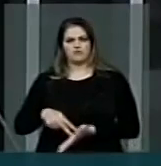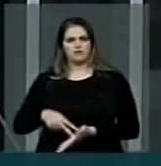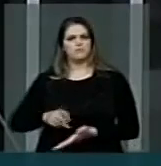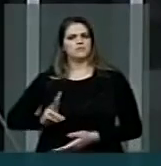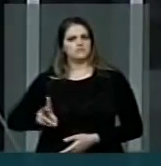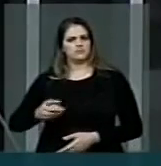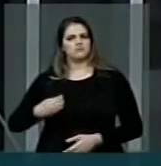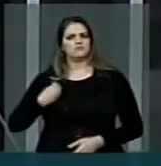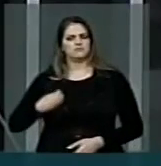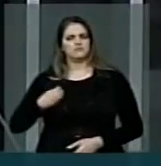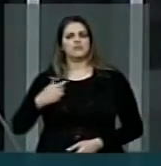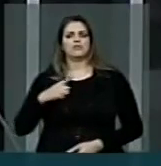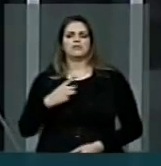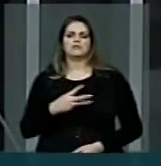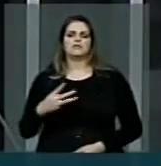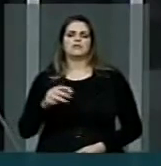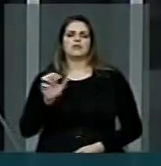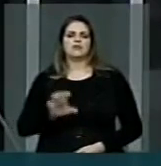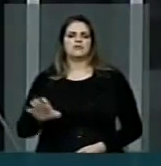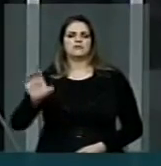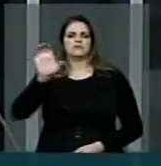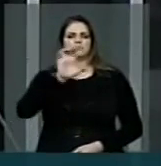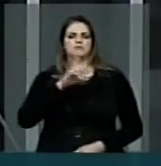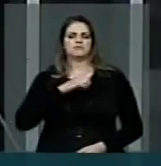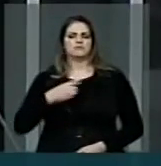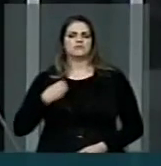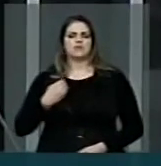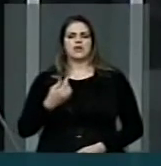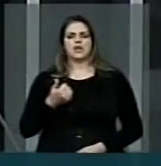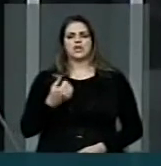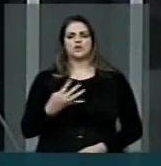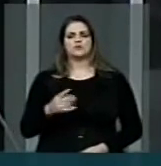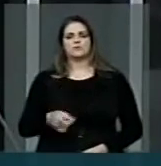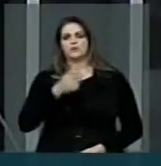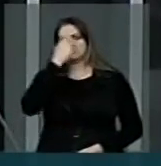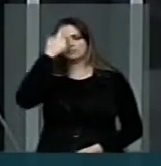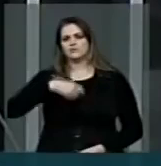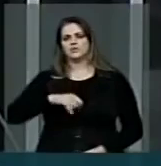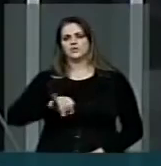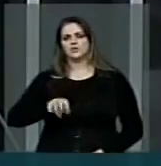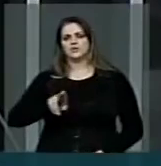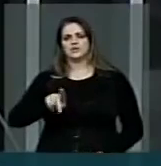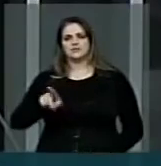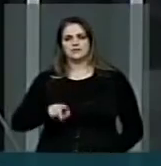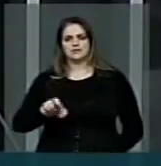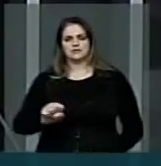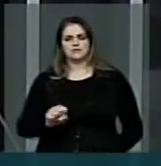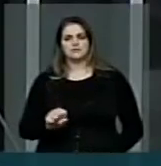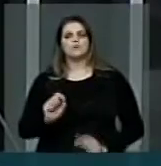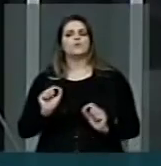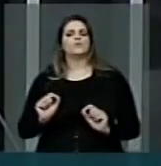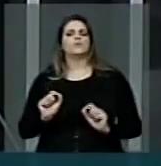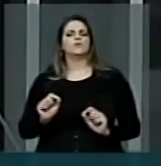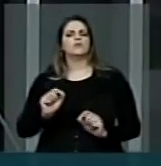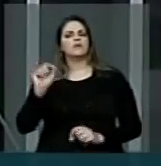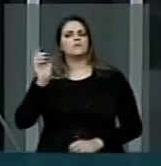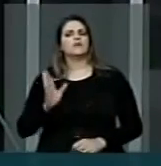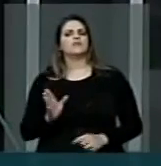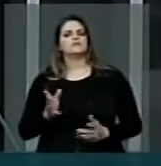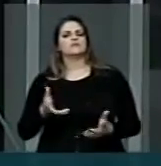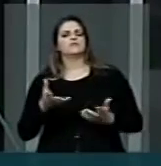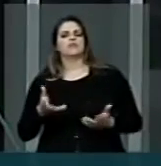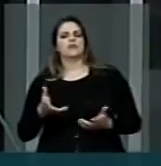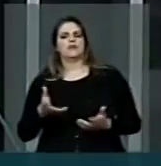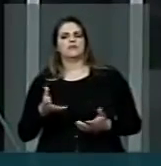36 associações regionais, congregando cerca de 14 mil juízes. Deles, o que o país espera e tem